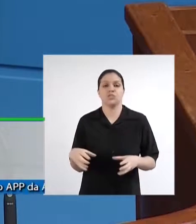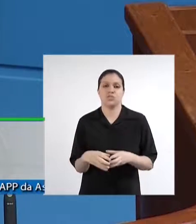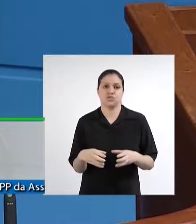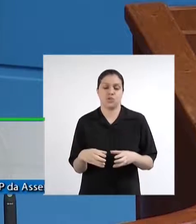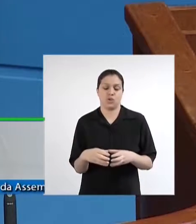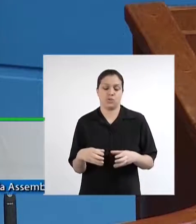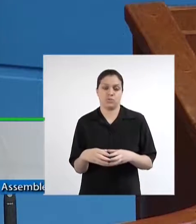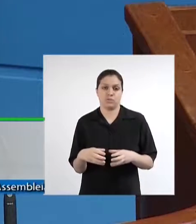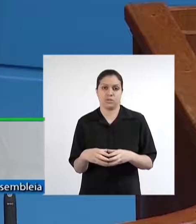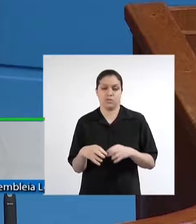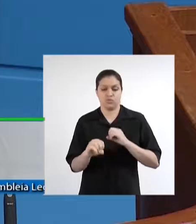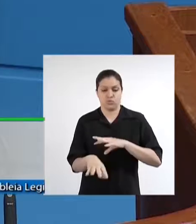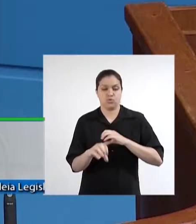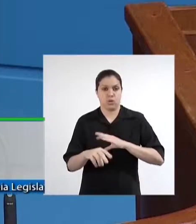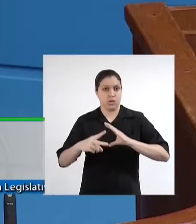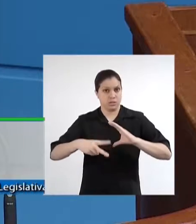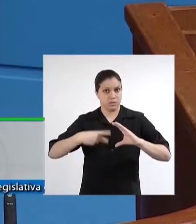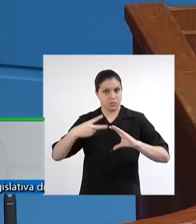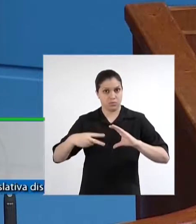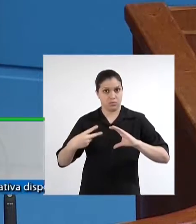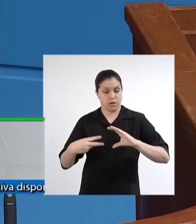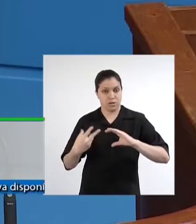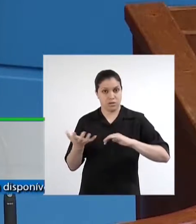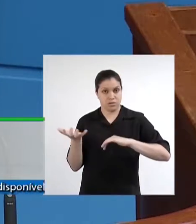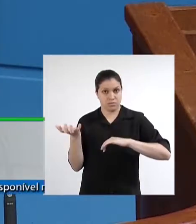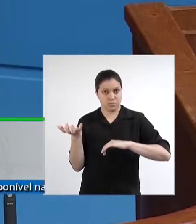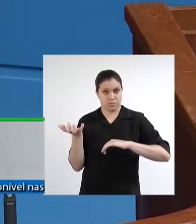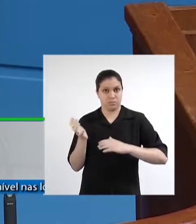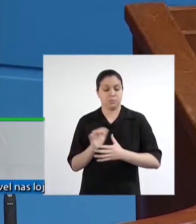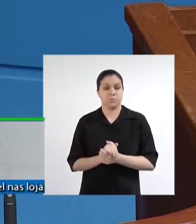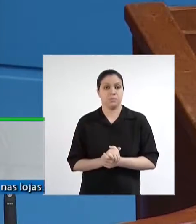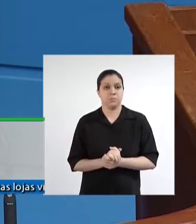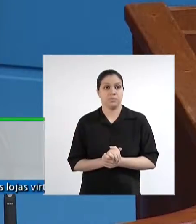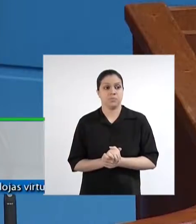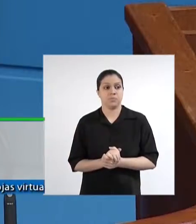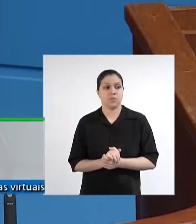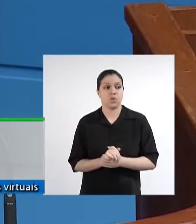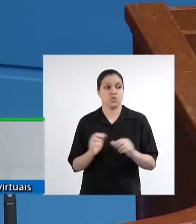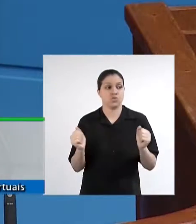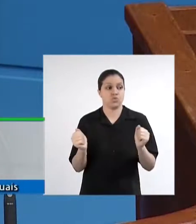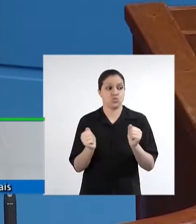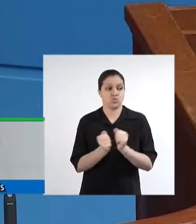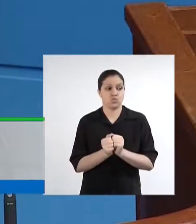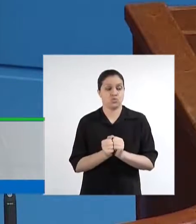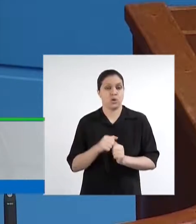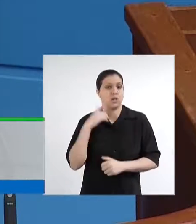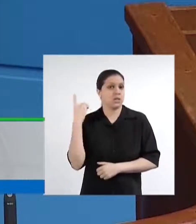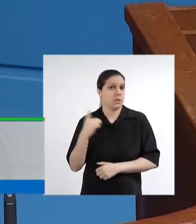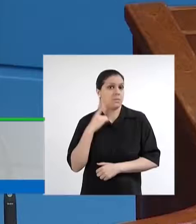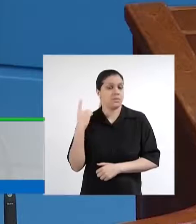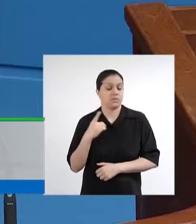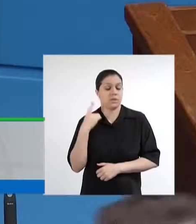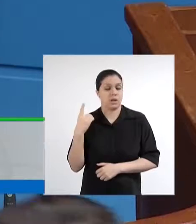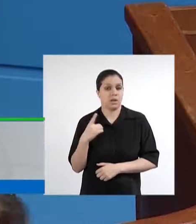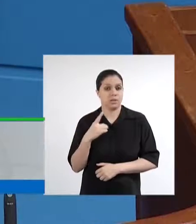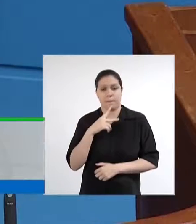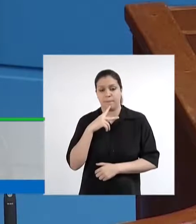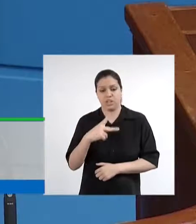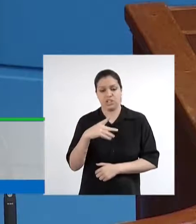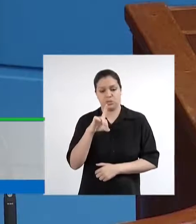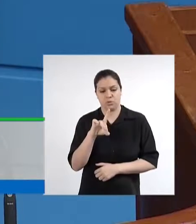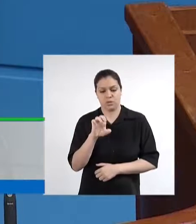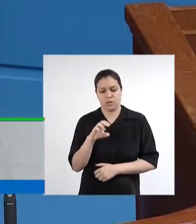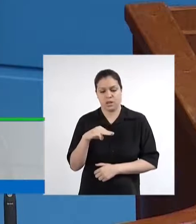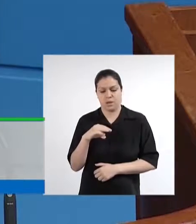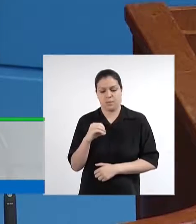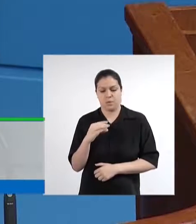Federal, juntamente com a ilustre deputada do Partido Democratas, partido que o nosso colega